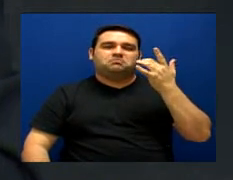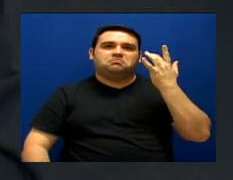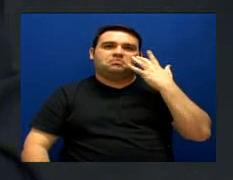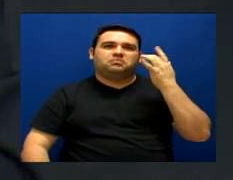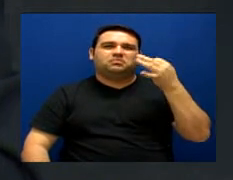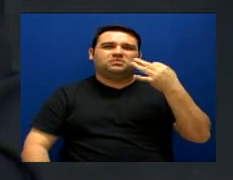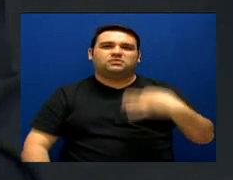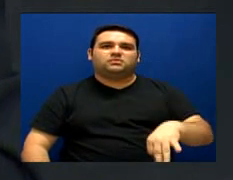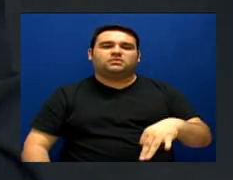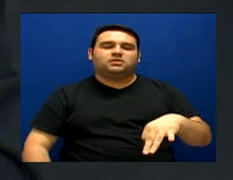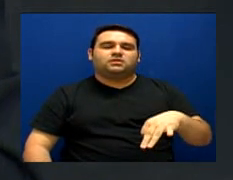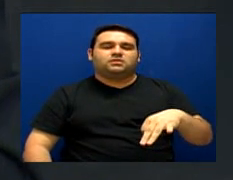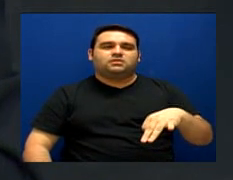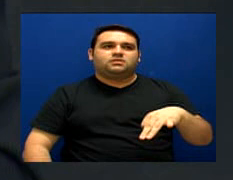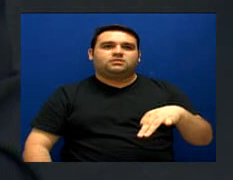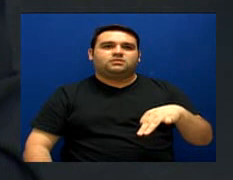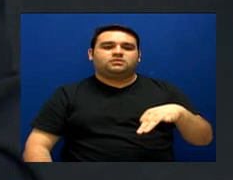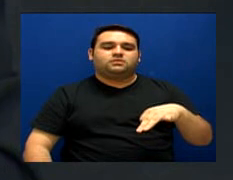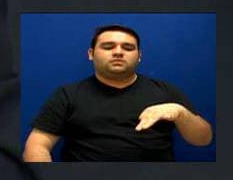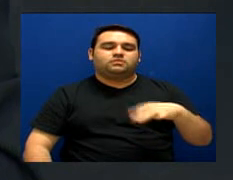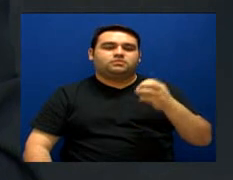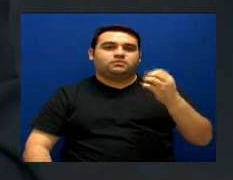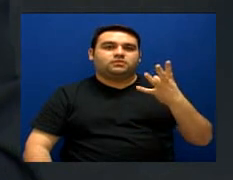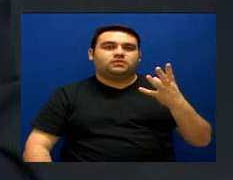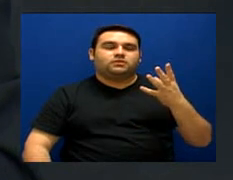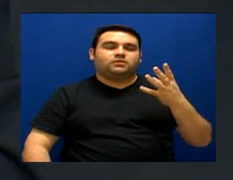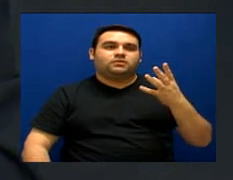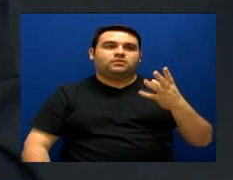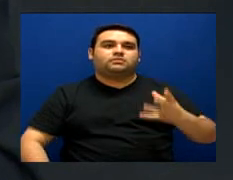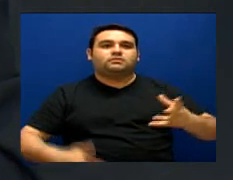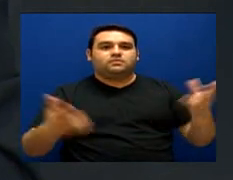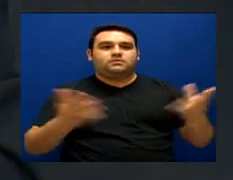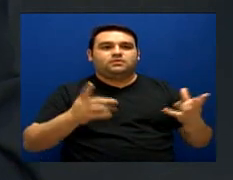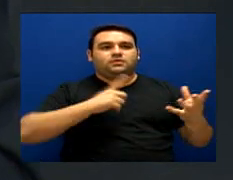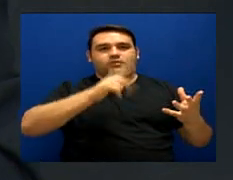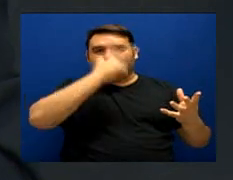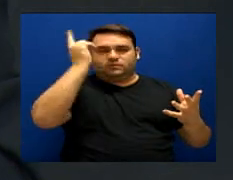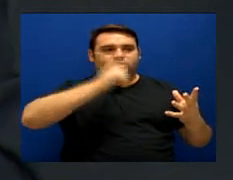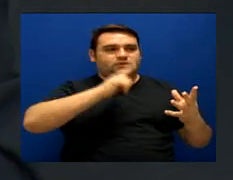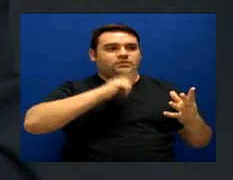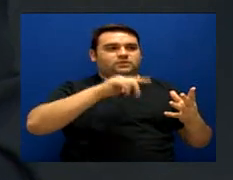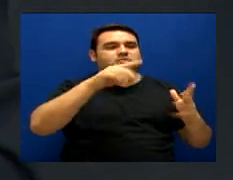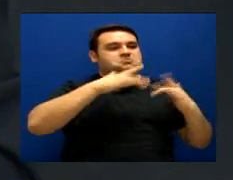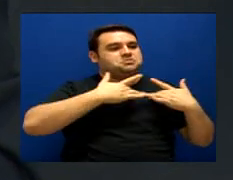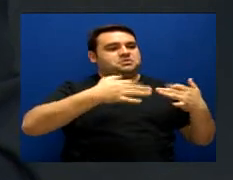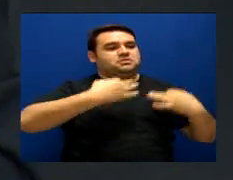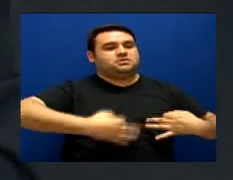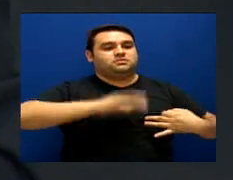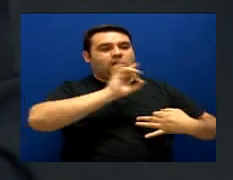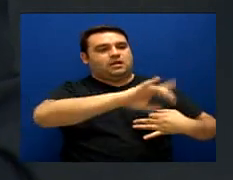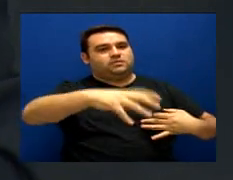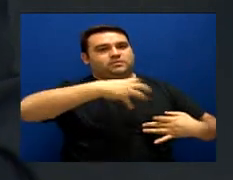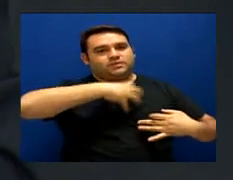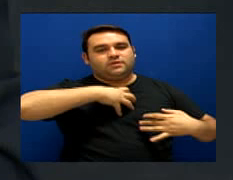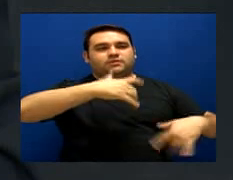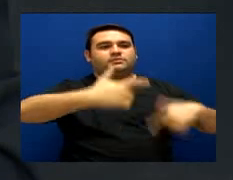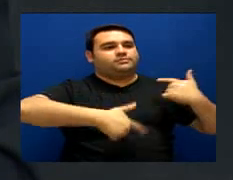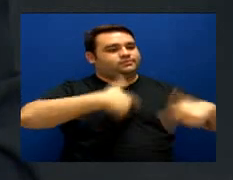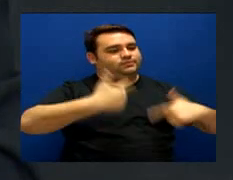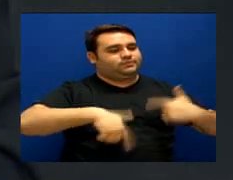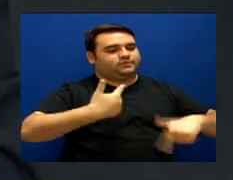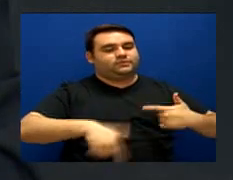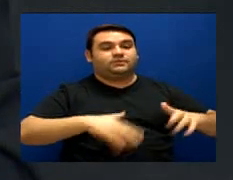Eu acredito, eu tenho certeza de que... Bom, aqui só tem pessoas identificadas com a causa, cada um do seu jeito, com o seu